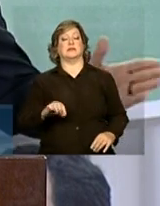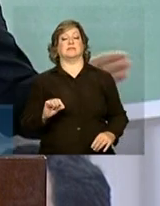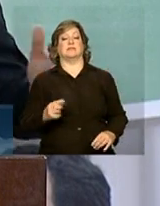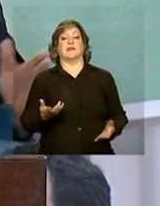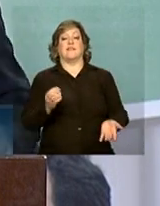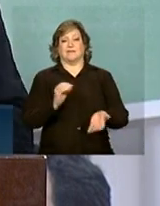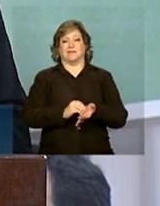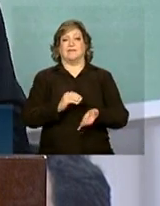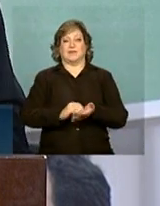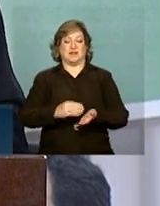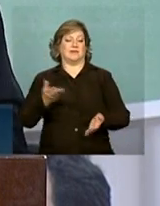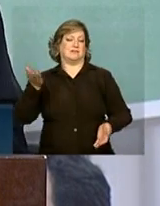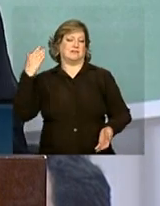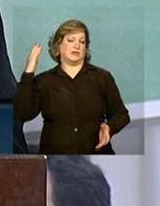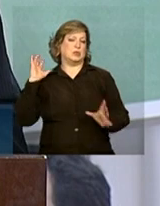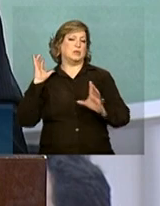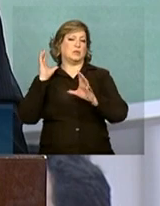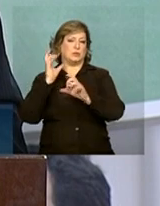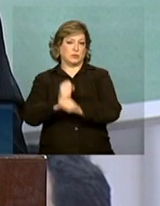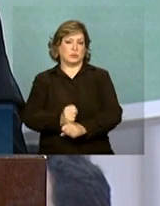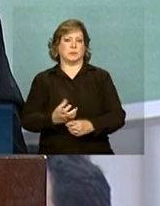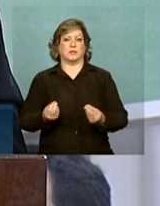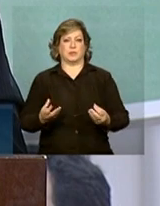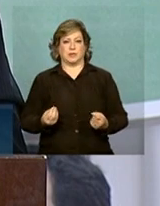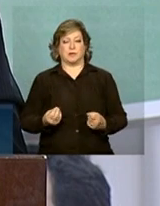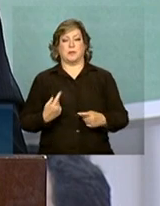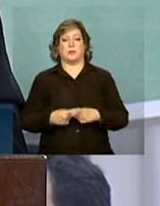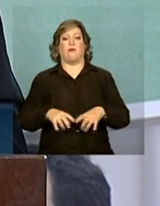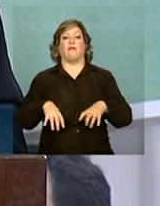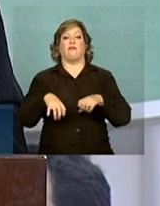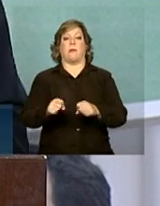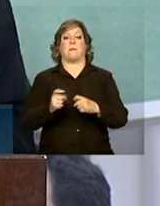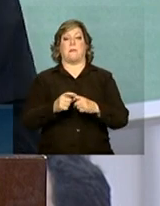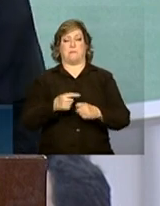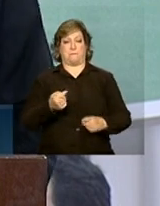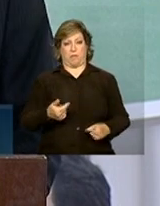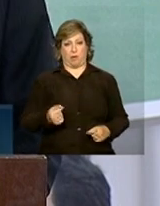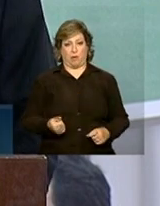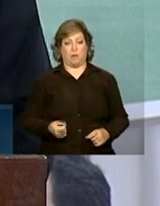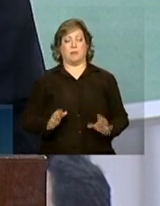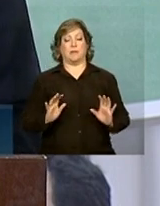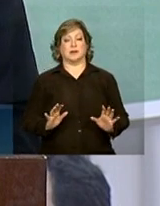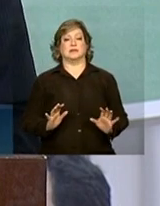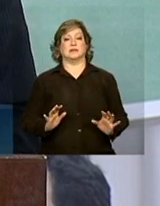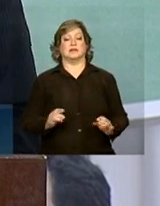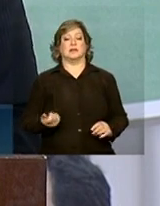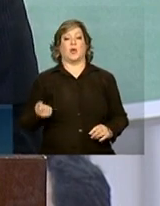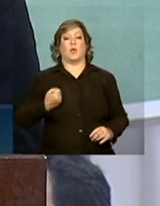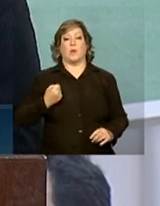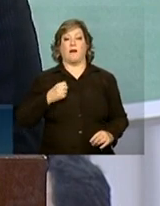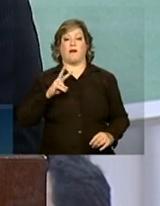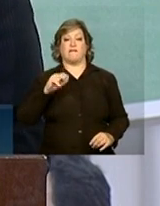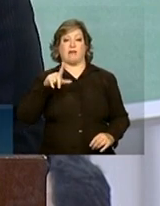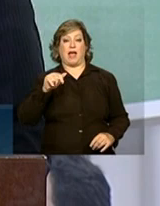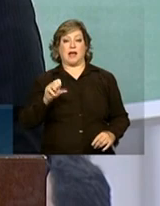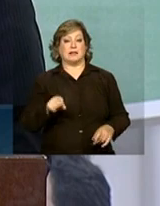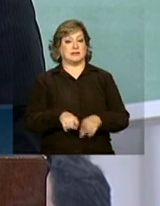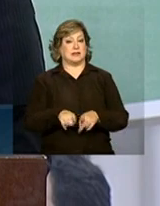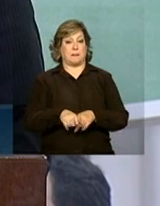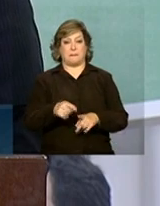que nós tivemos ao longo da história na formação dos médicos, seja do ponto de vista do número de vagas